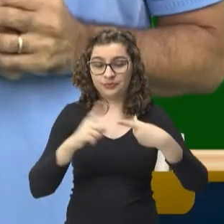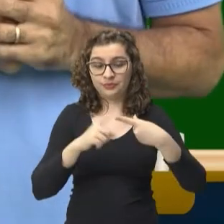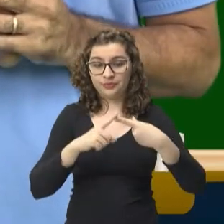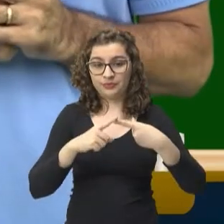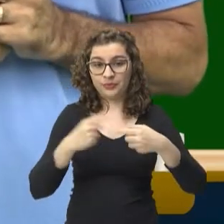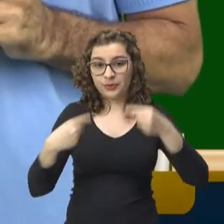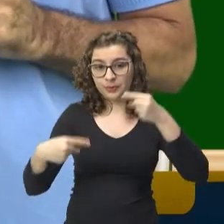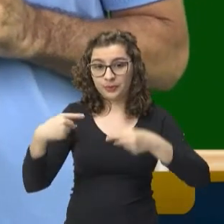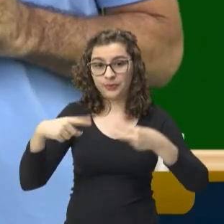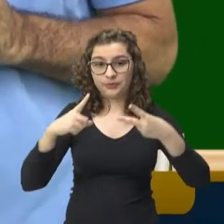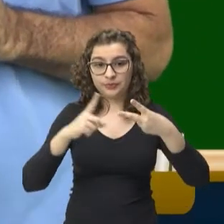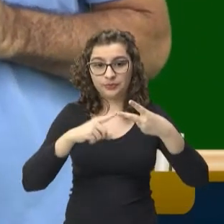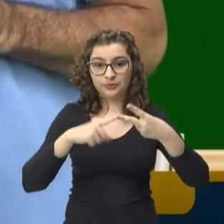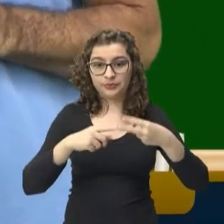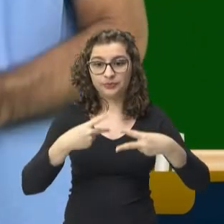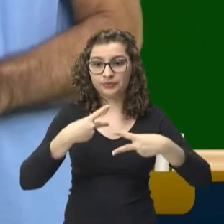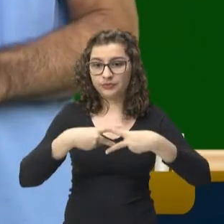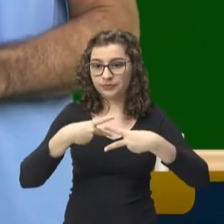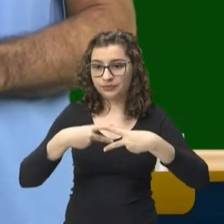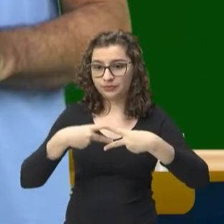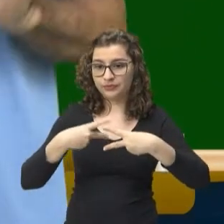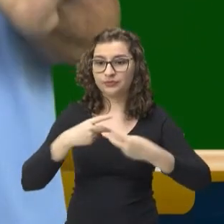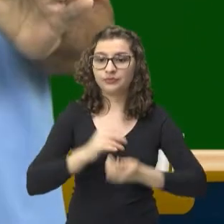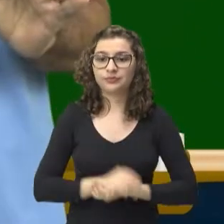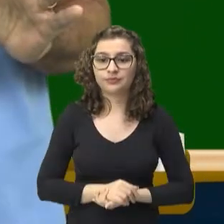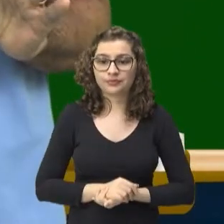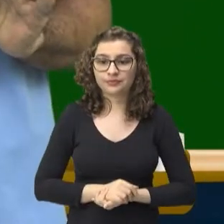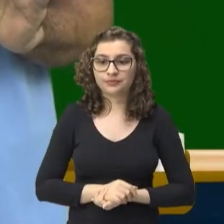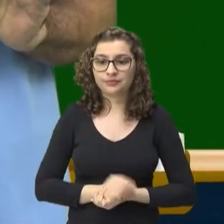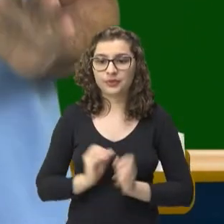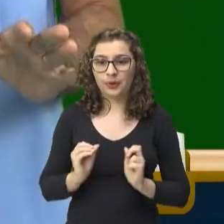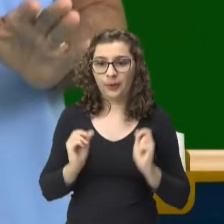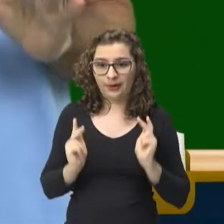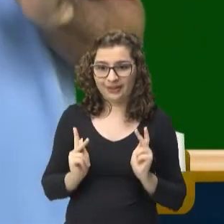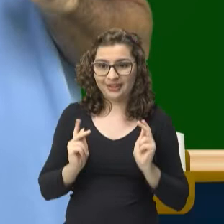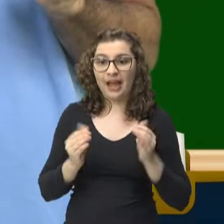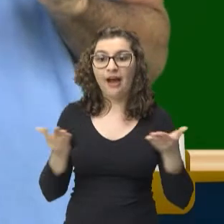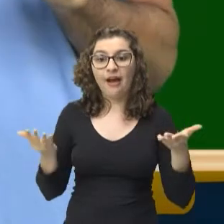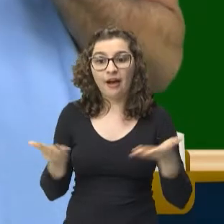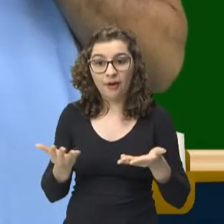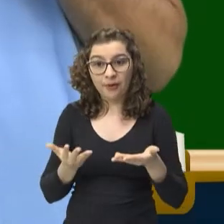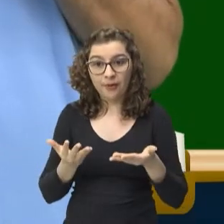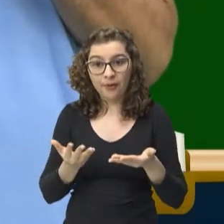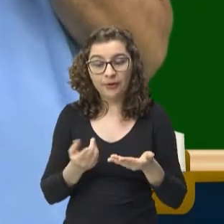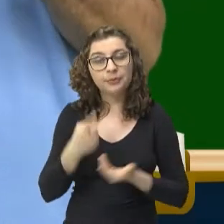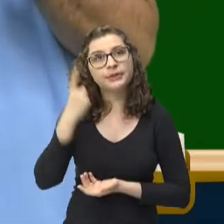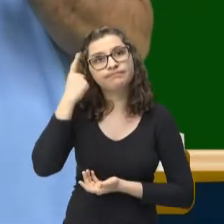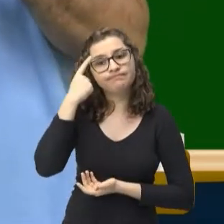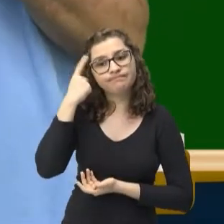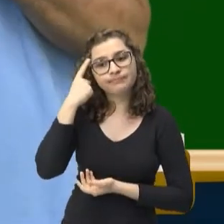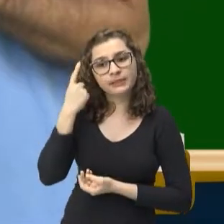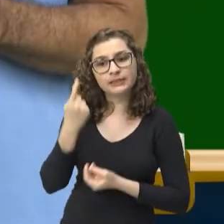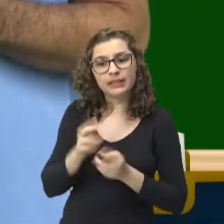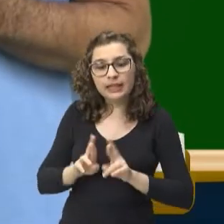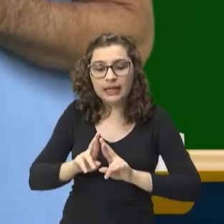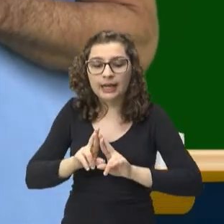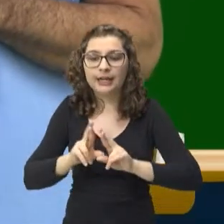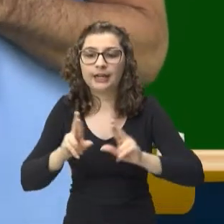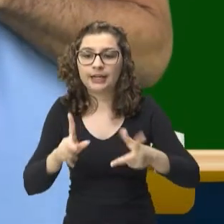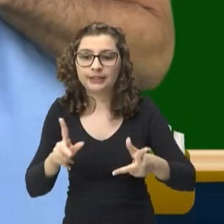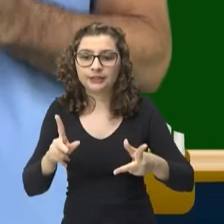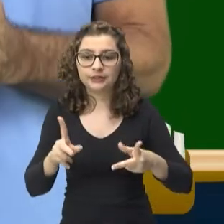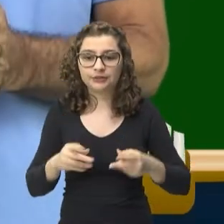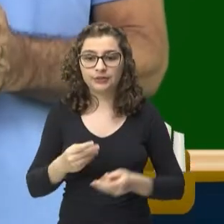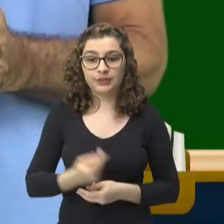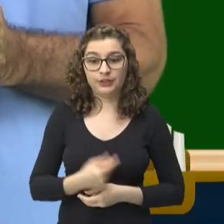e o sentido administrativo, certo? Muito bem. E aí nós também temos que fazer uma diferença entre as